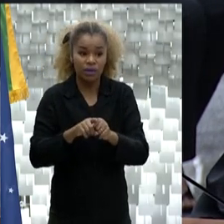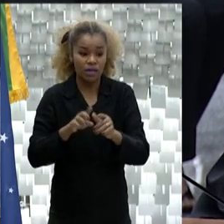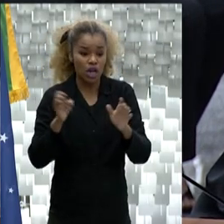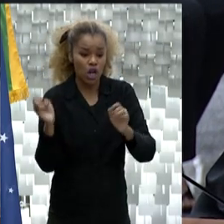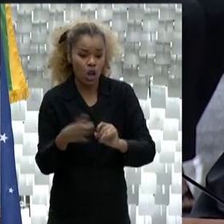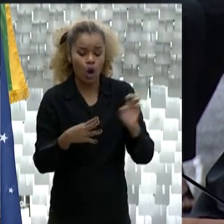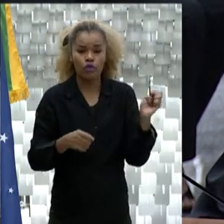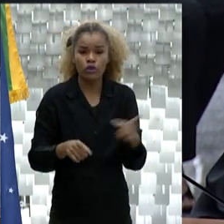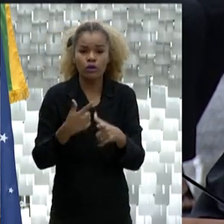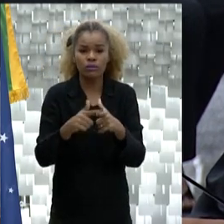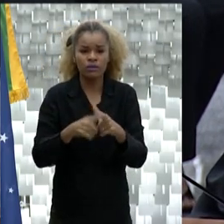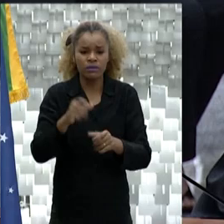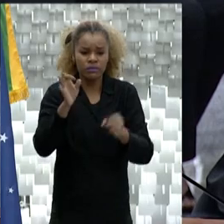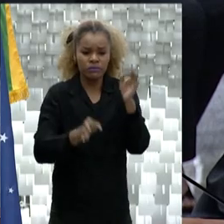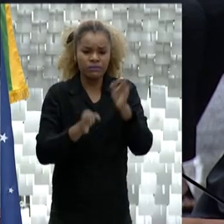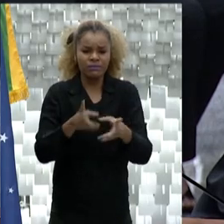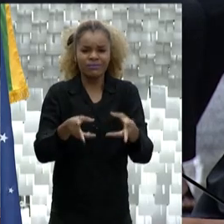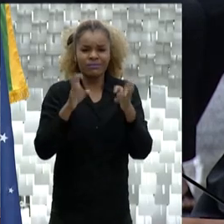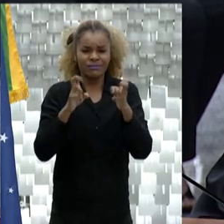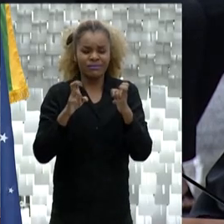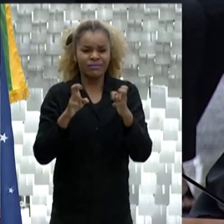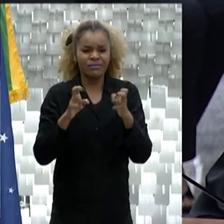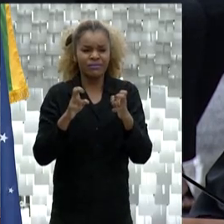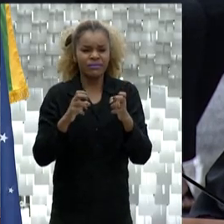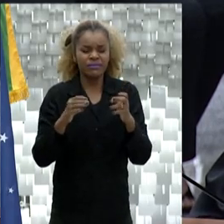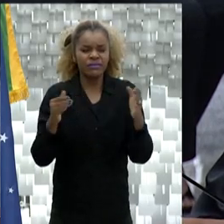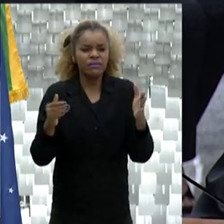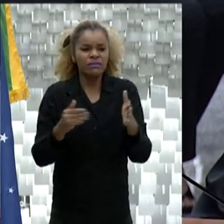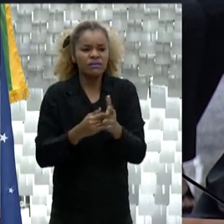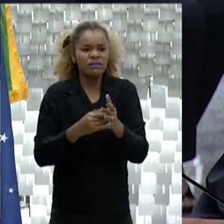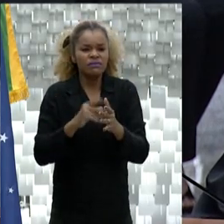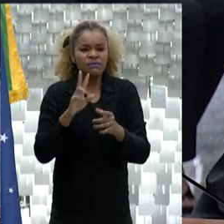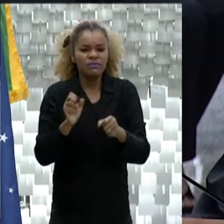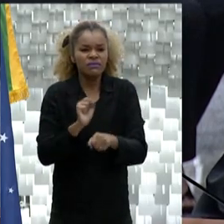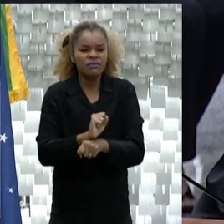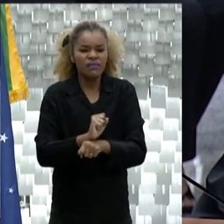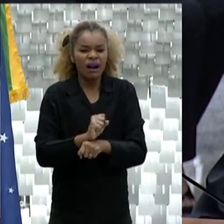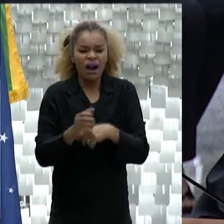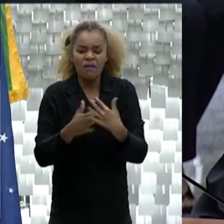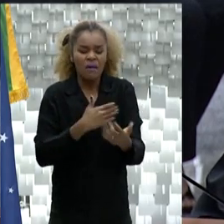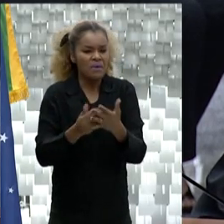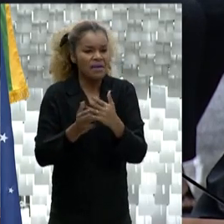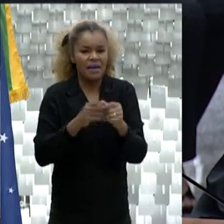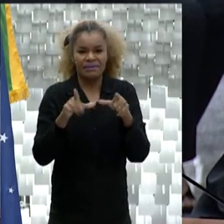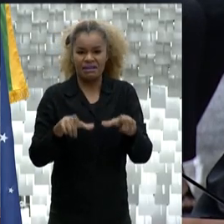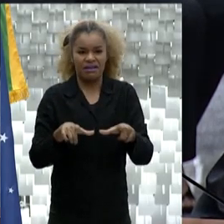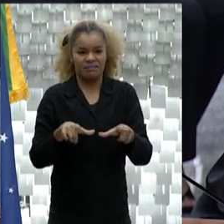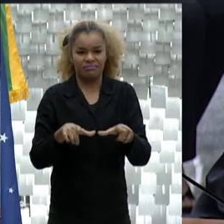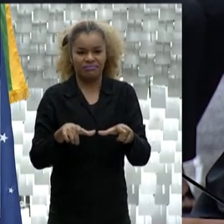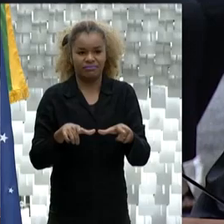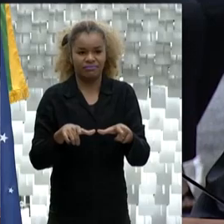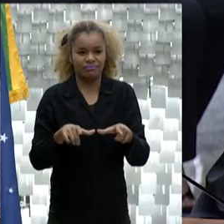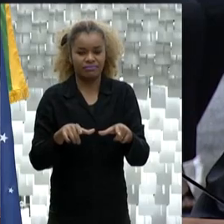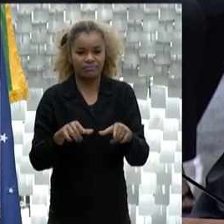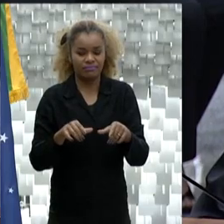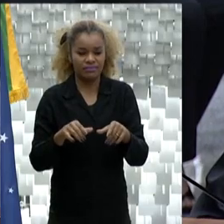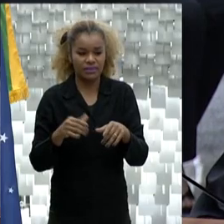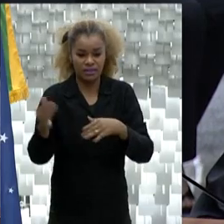justiça. Última parada para quem vem de qualquer lugar.